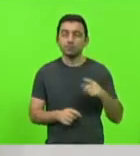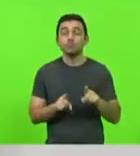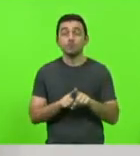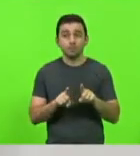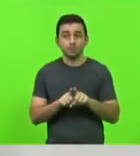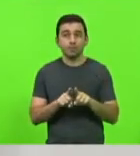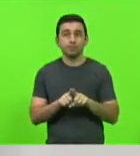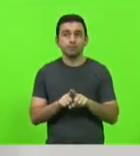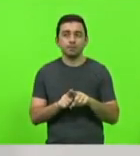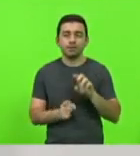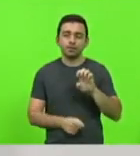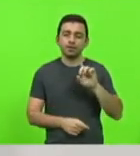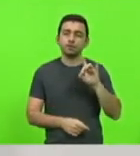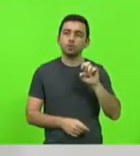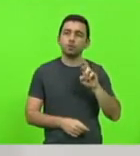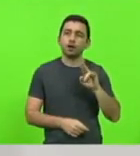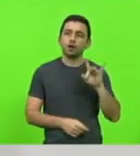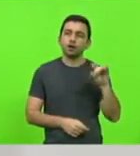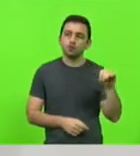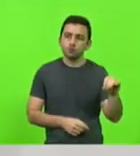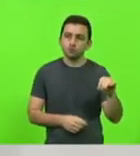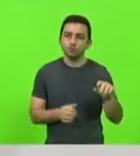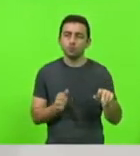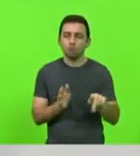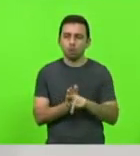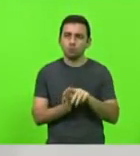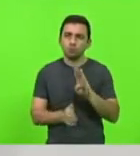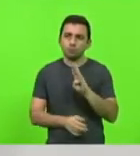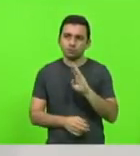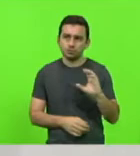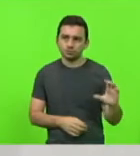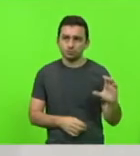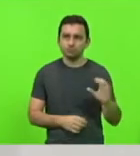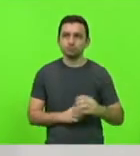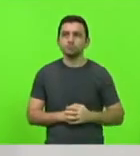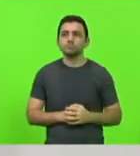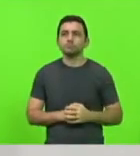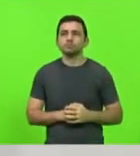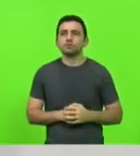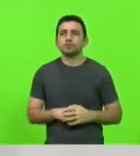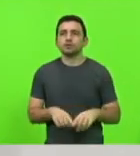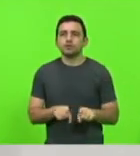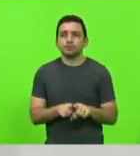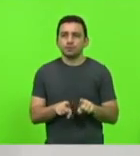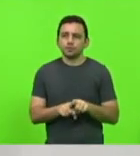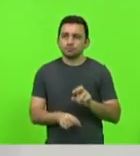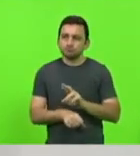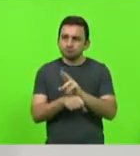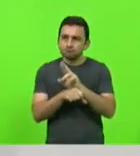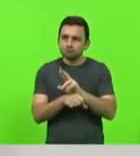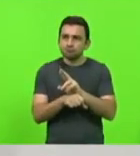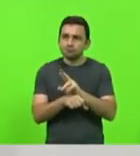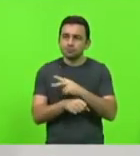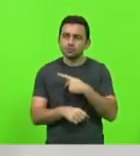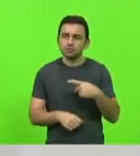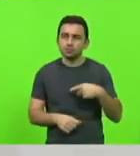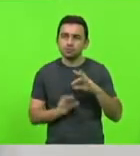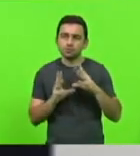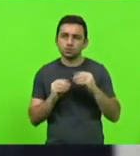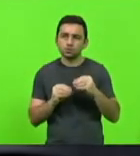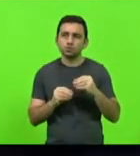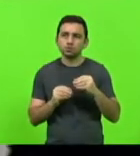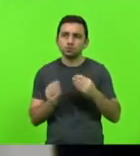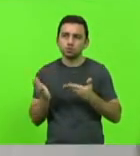vereador Eduardo Zanata, do município de Balneário Camboriú. Cumprimento também, em nome da Pastoral da Juventude de Santa Catarina,